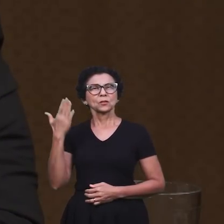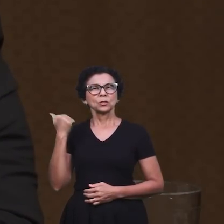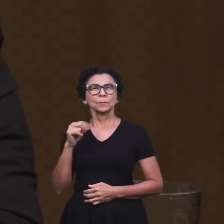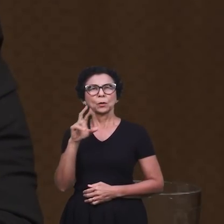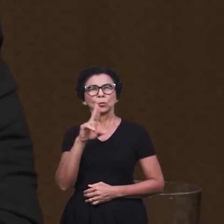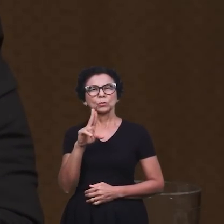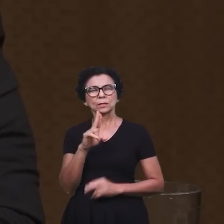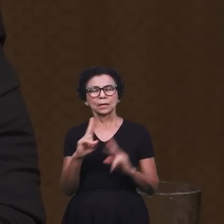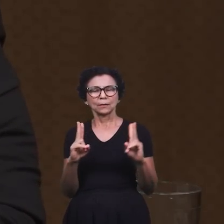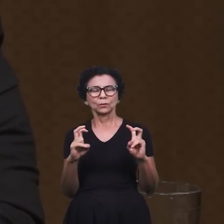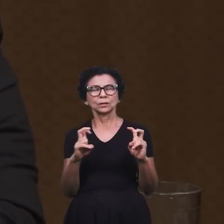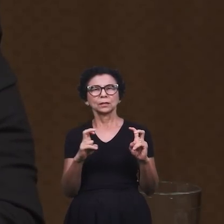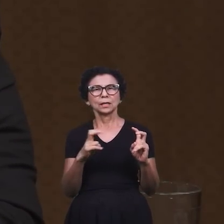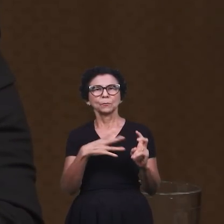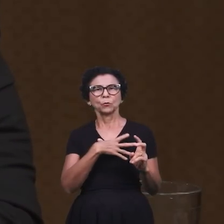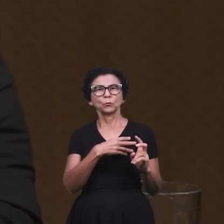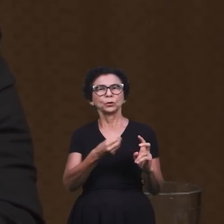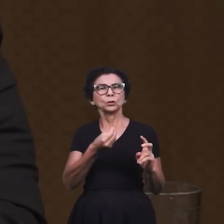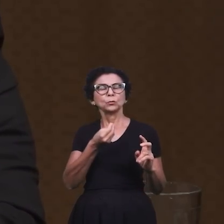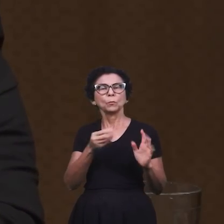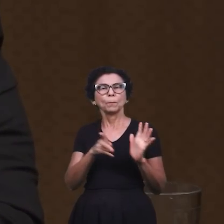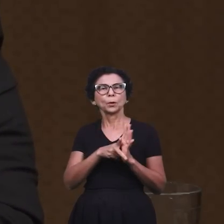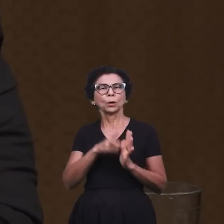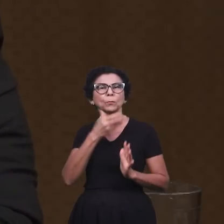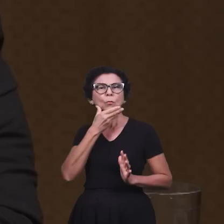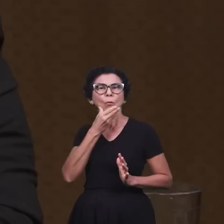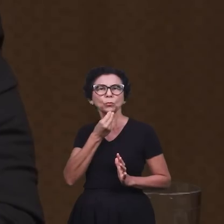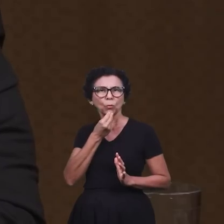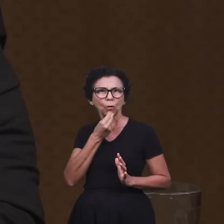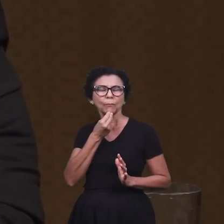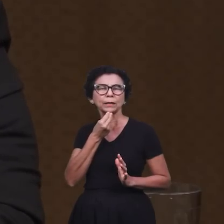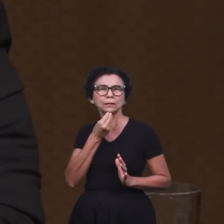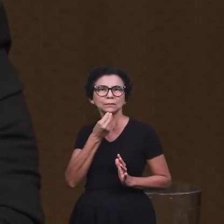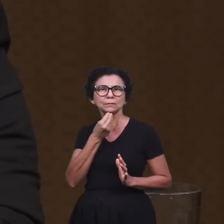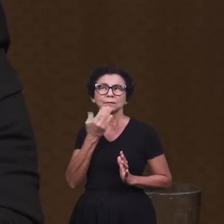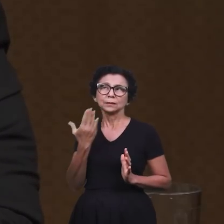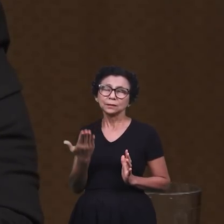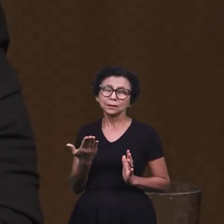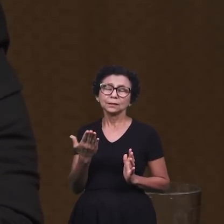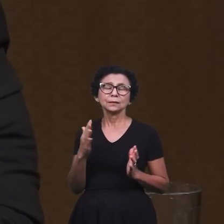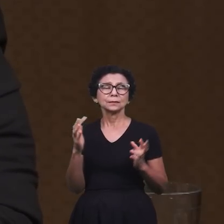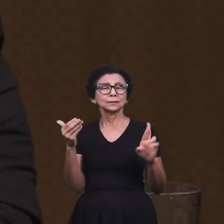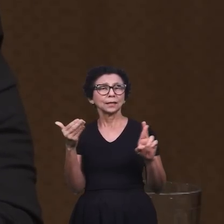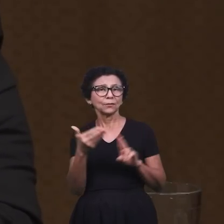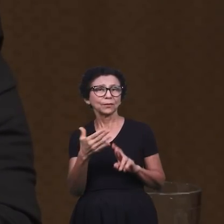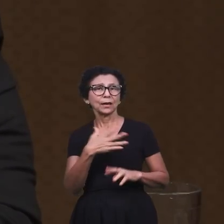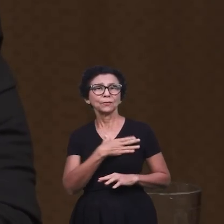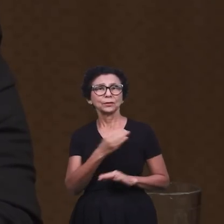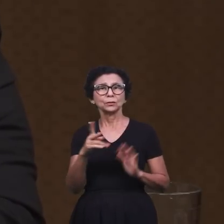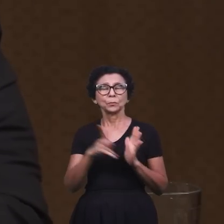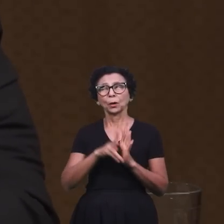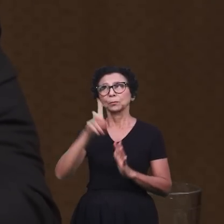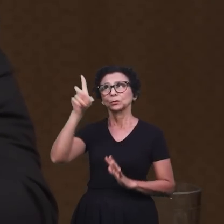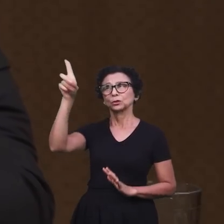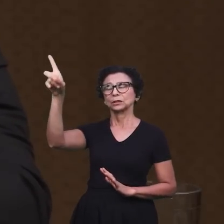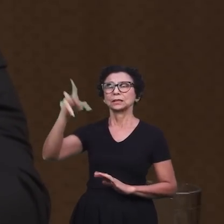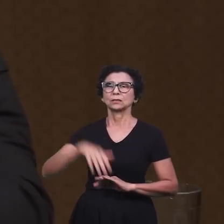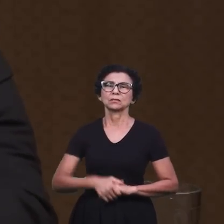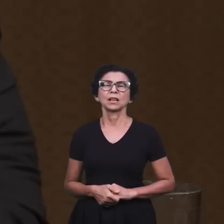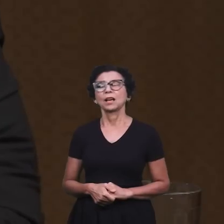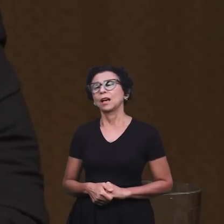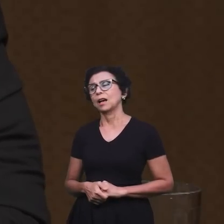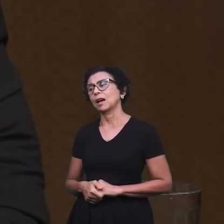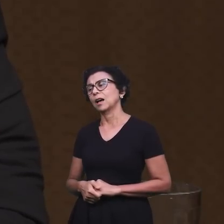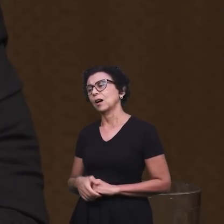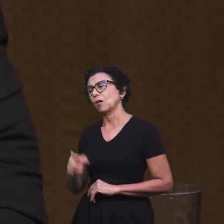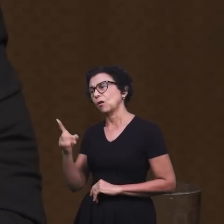ao Senhor Jesus. E aí os discípulos informam ao Senhor Jesus que uns do povo achavam que ele era o profeta Elias, outros João